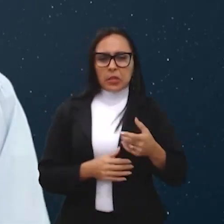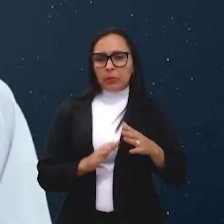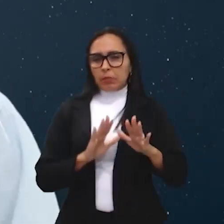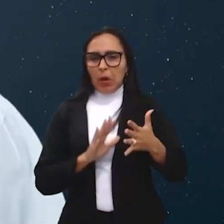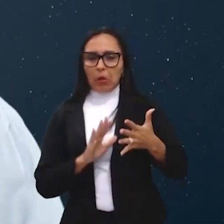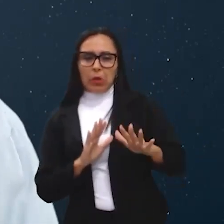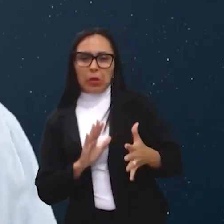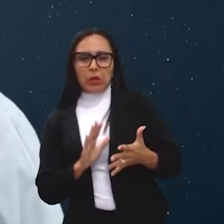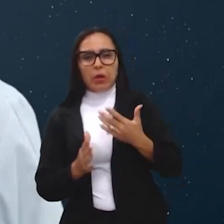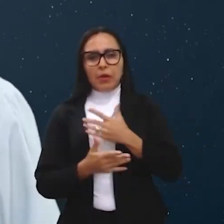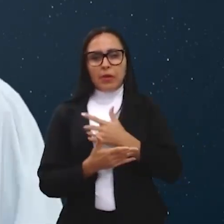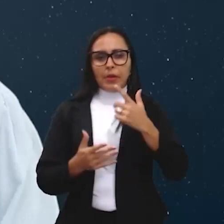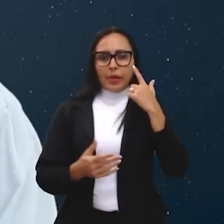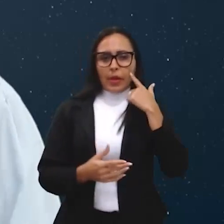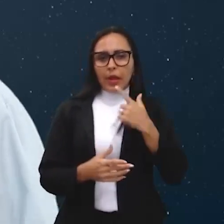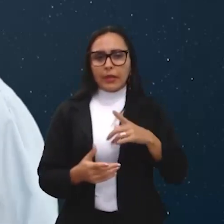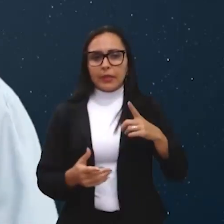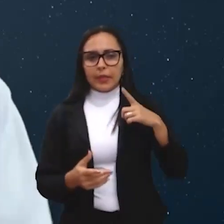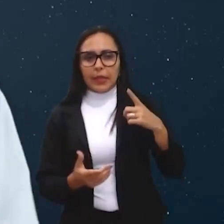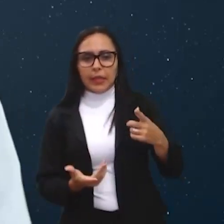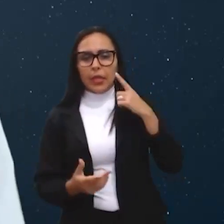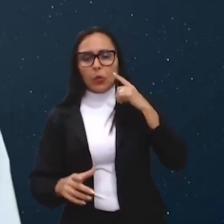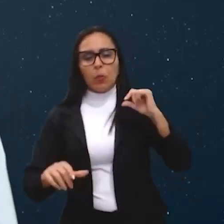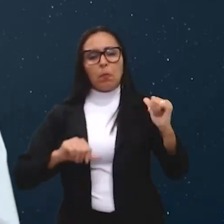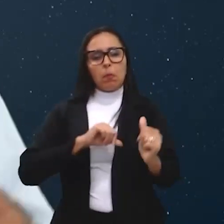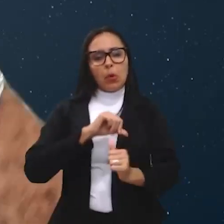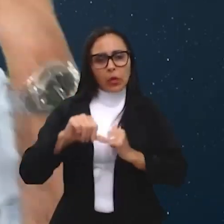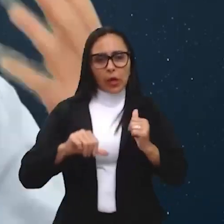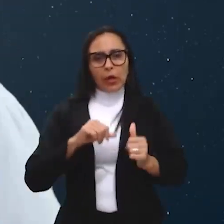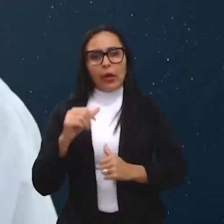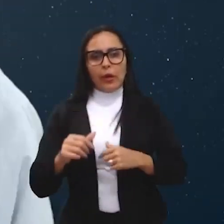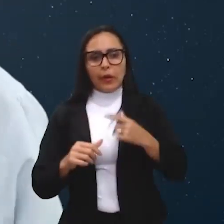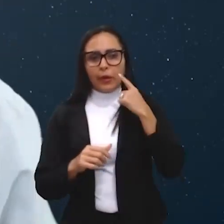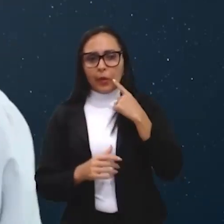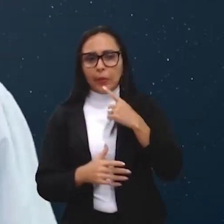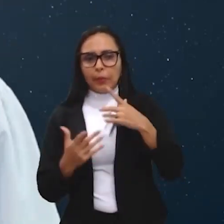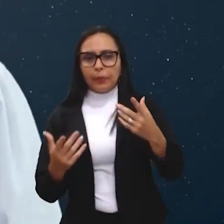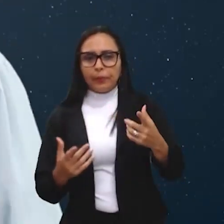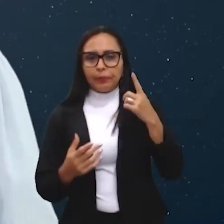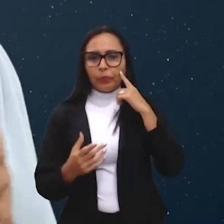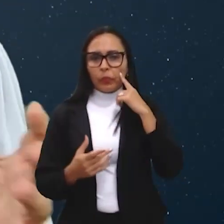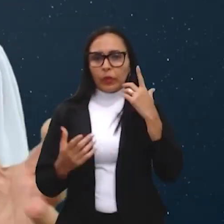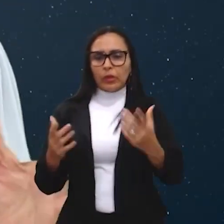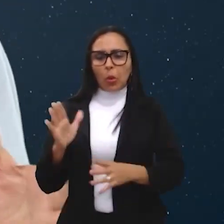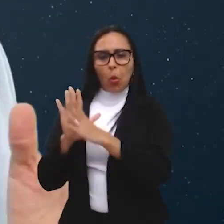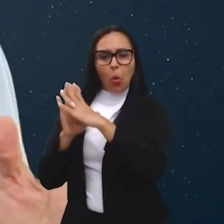querendo radicalizar nas transformações, já imitando a Europa, e